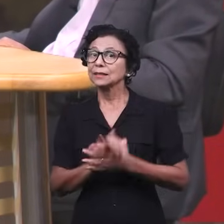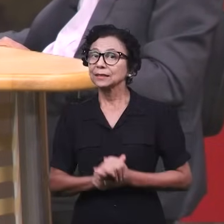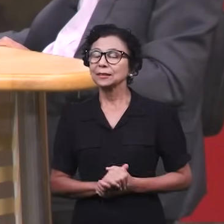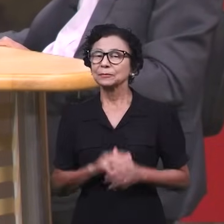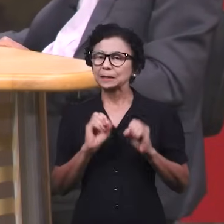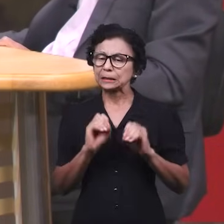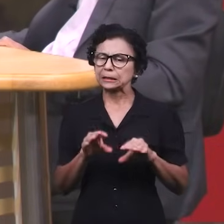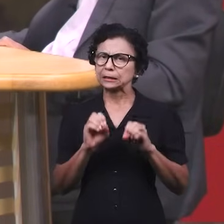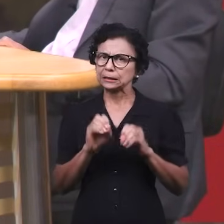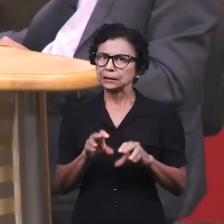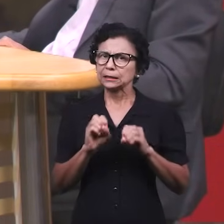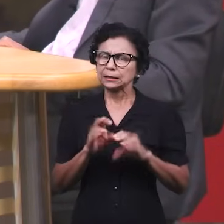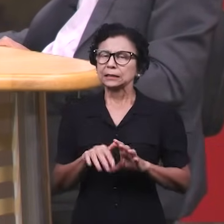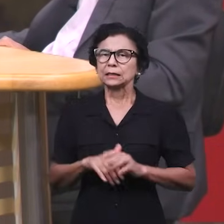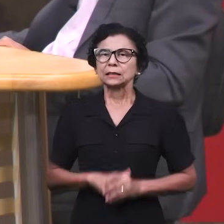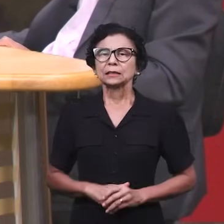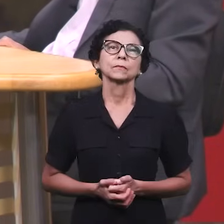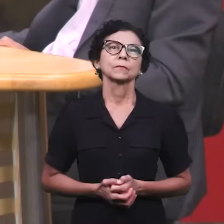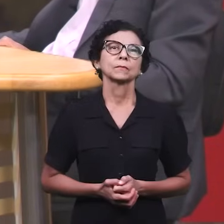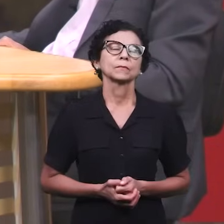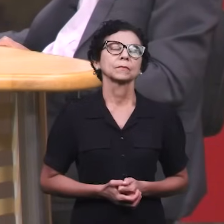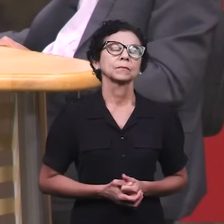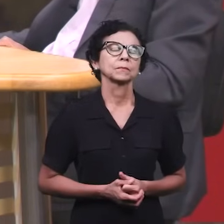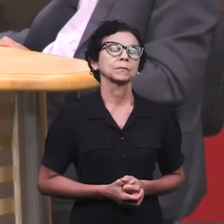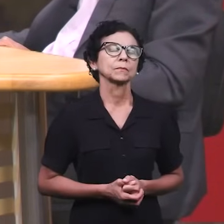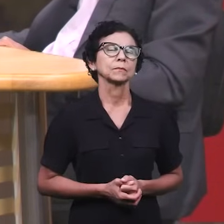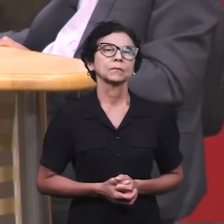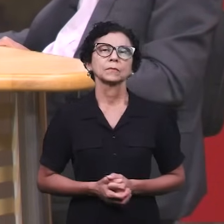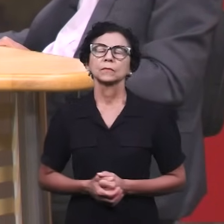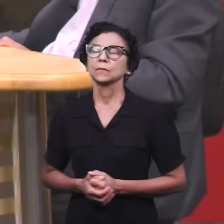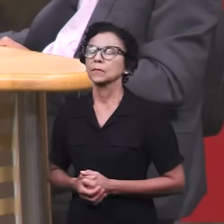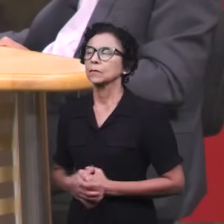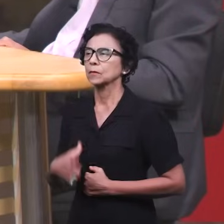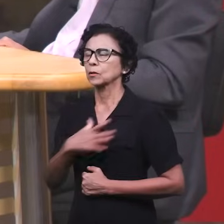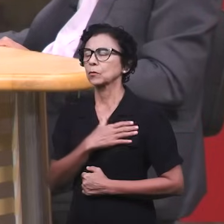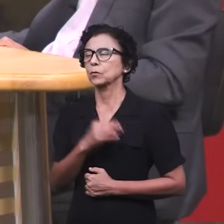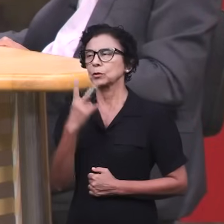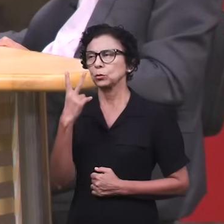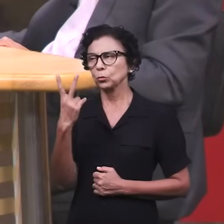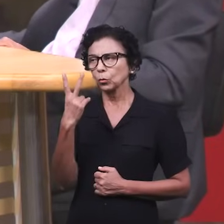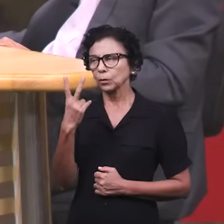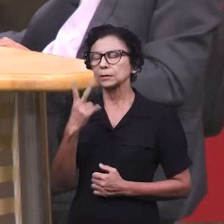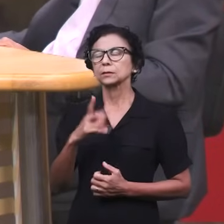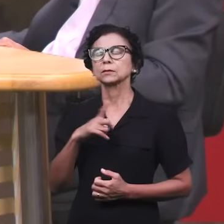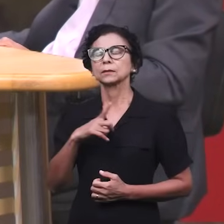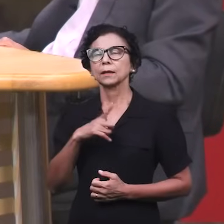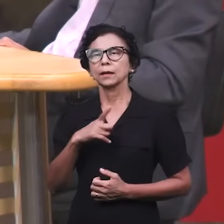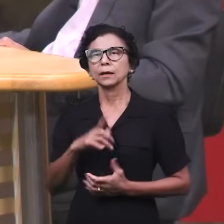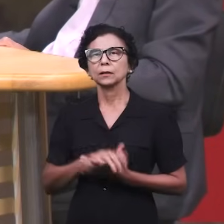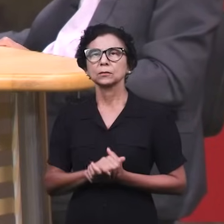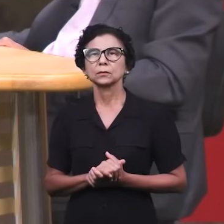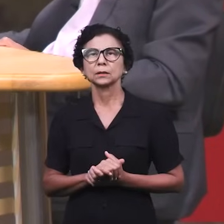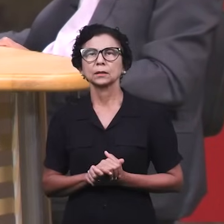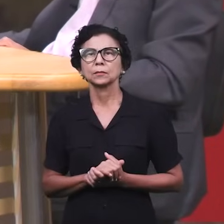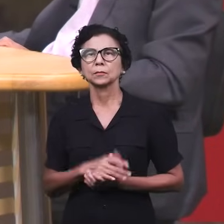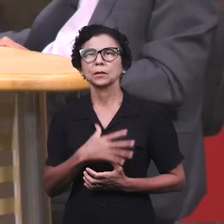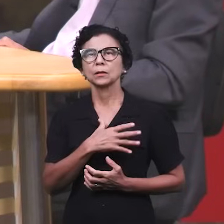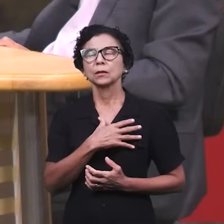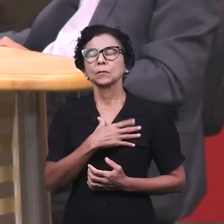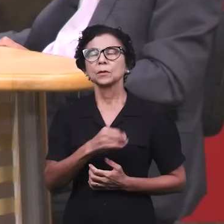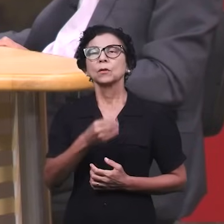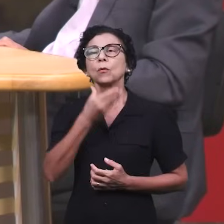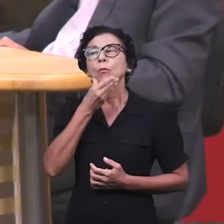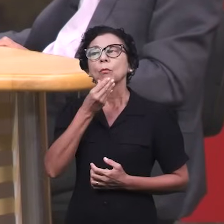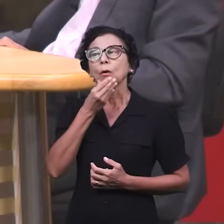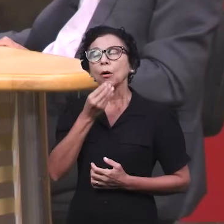de filhos já tão grandes casados mas o meu filho foi batizado no Espírito Santo na EBD foi nenuma EBD que ele foi batizado com